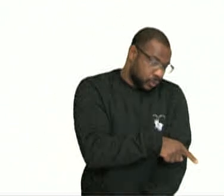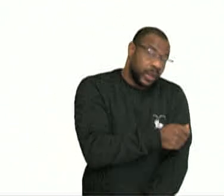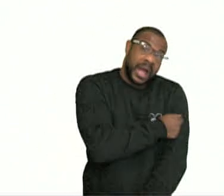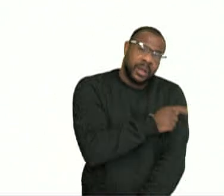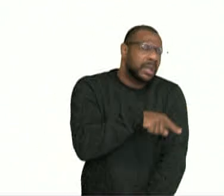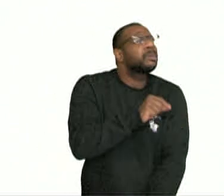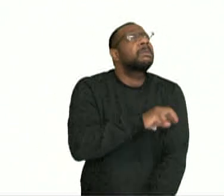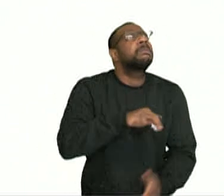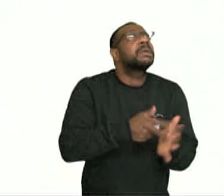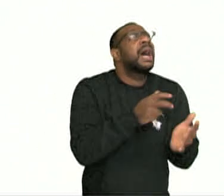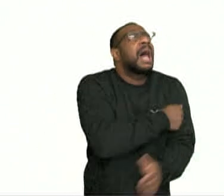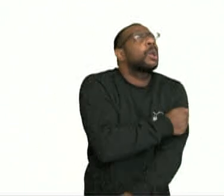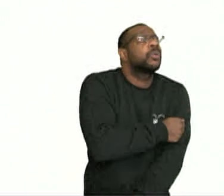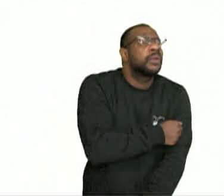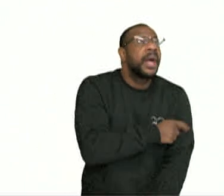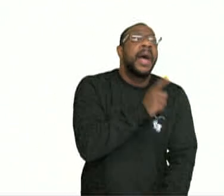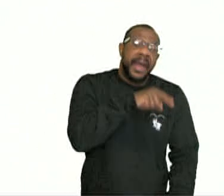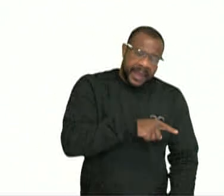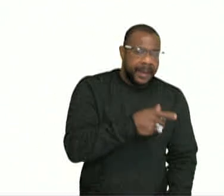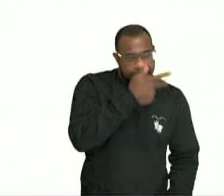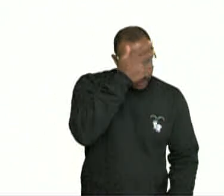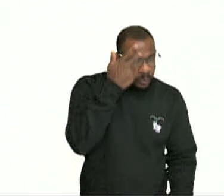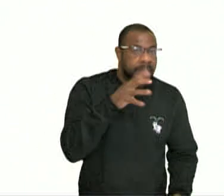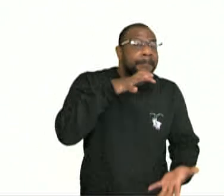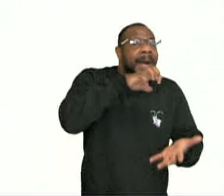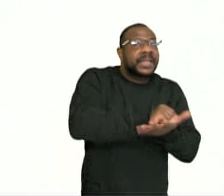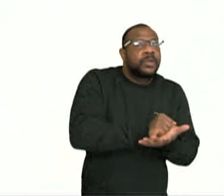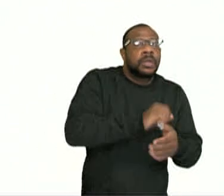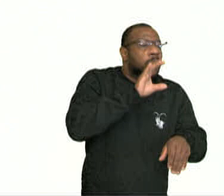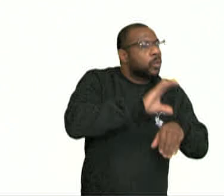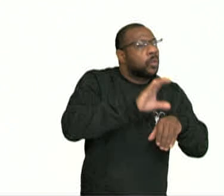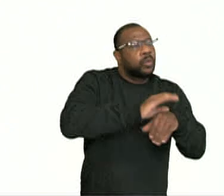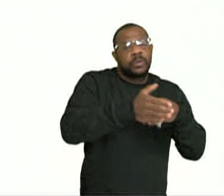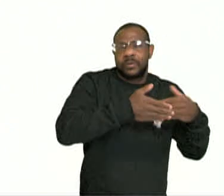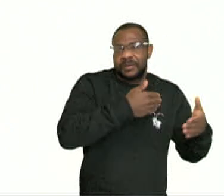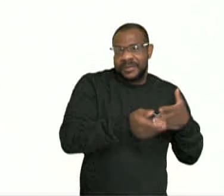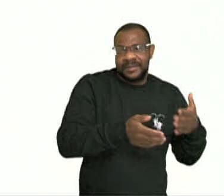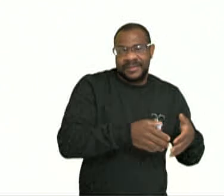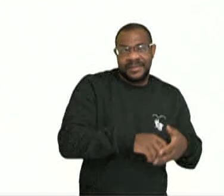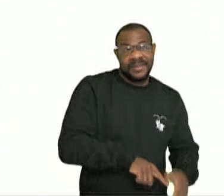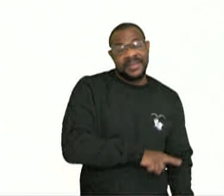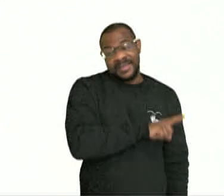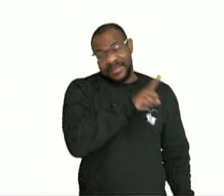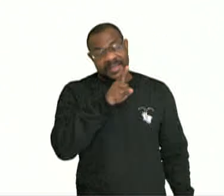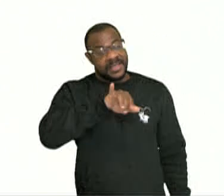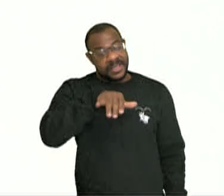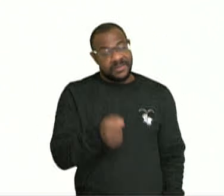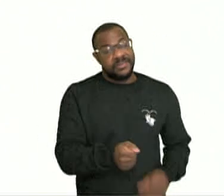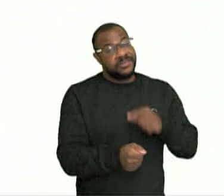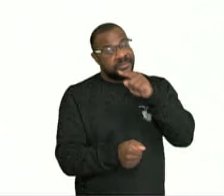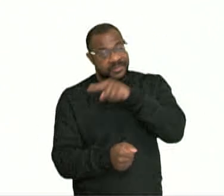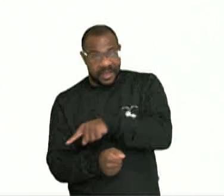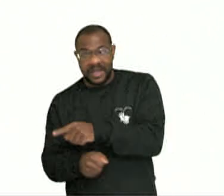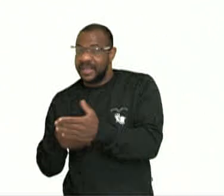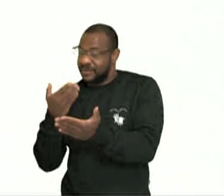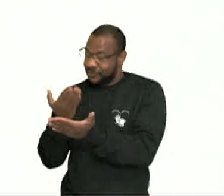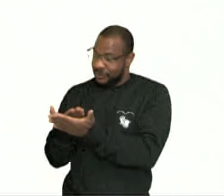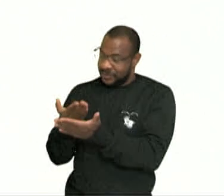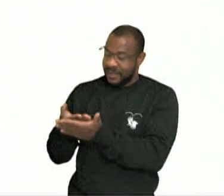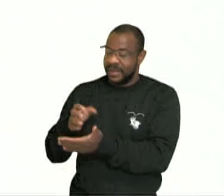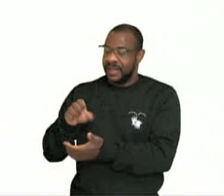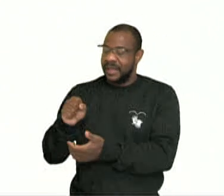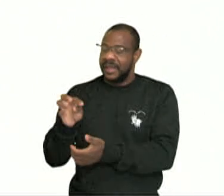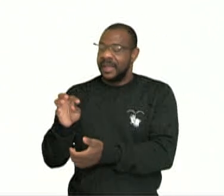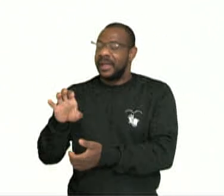E depois ele coloca, já o estudante, olha só o que está acontecendo ali. O já, se você for olhar lá